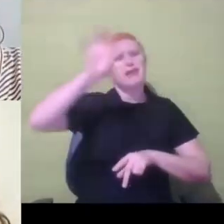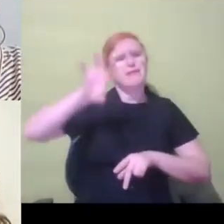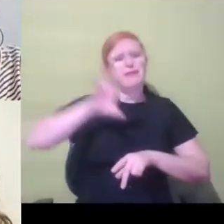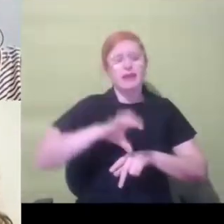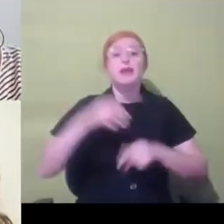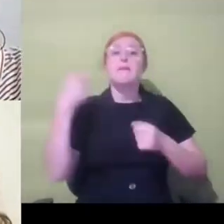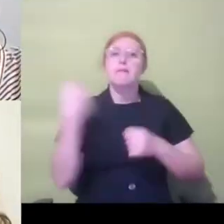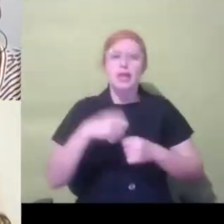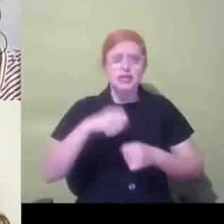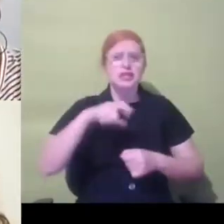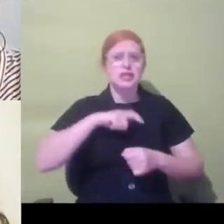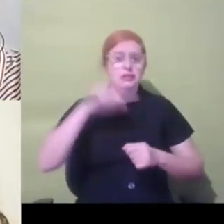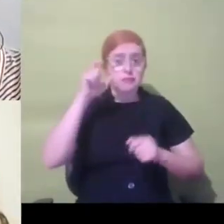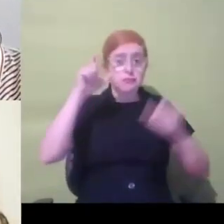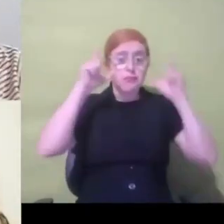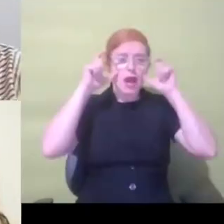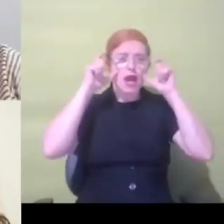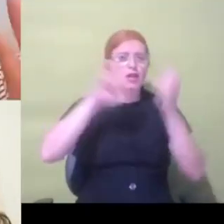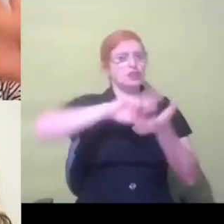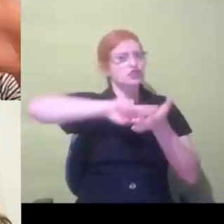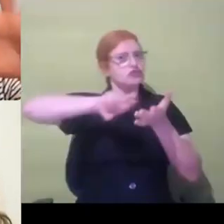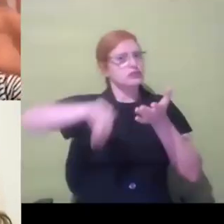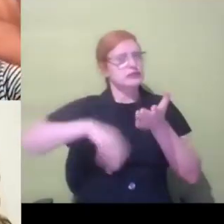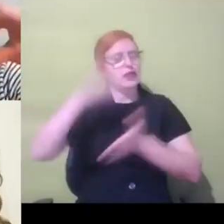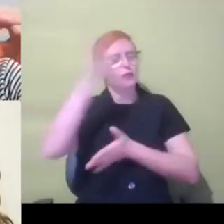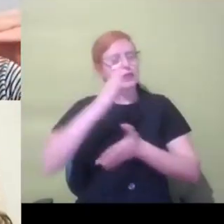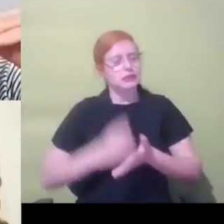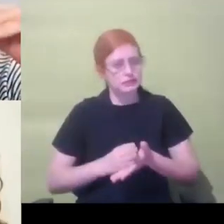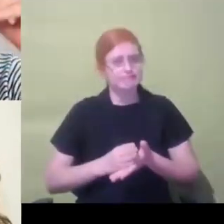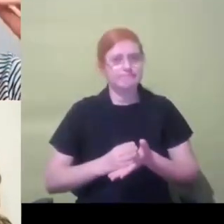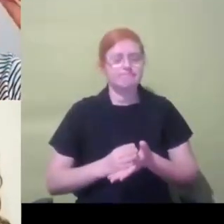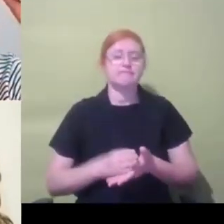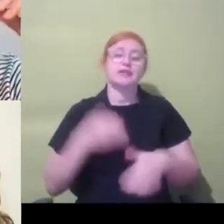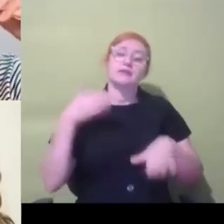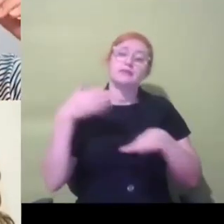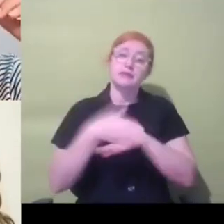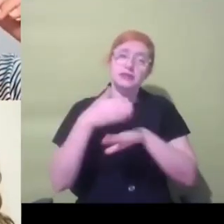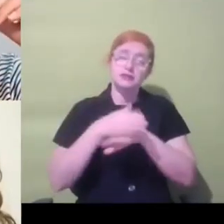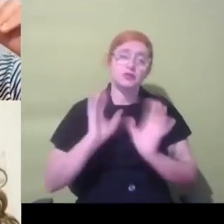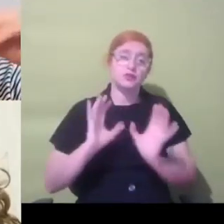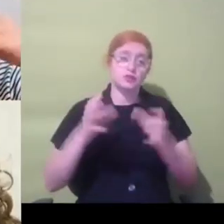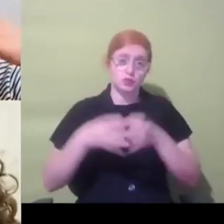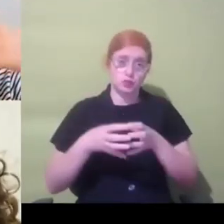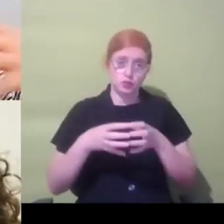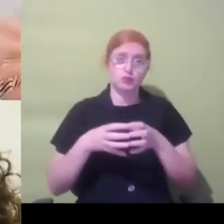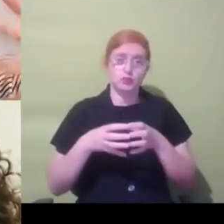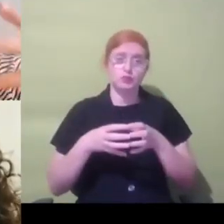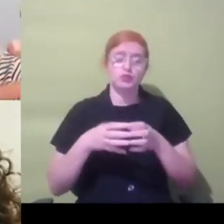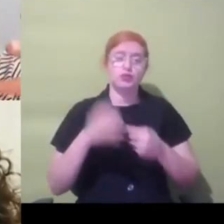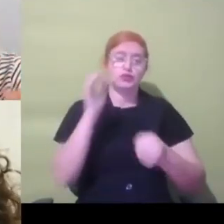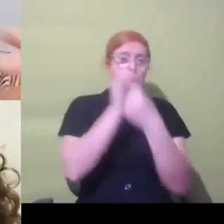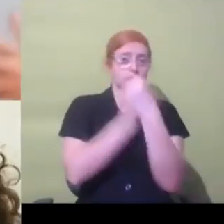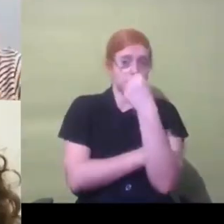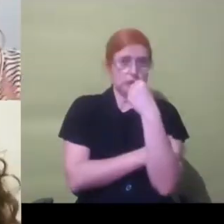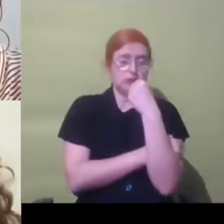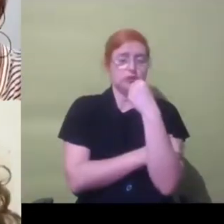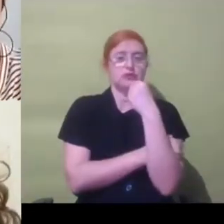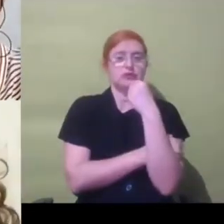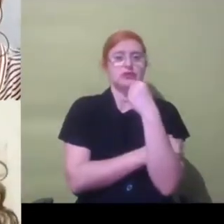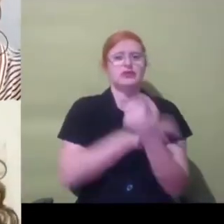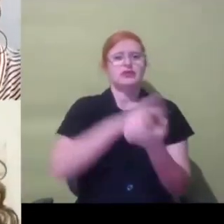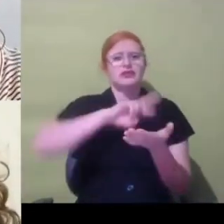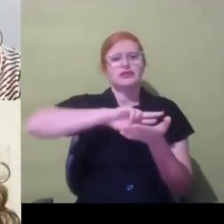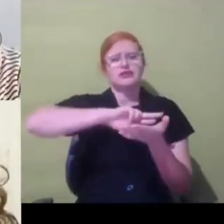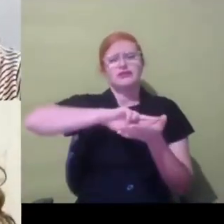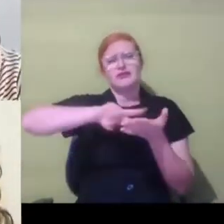né? Exato. Até E porque aí a eu acho que ocupação da rede, ela, do feminismo na rede, muitas